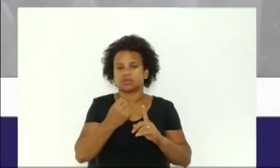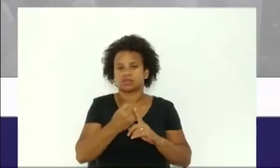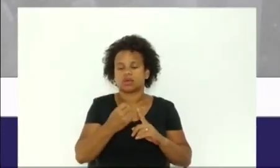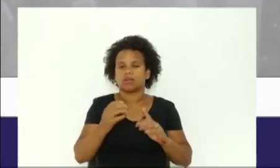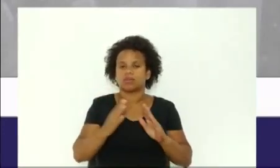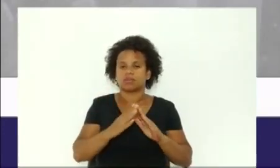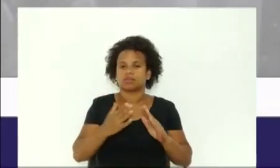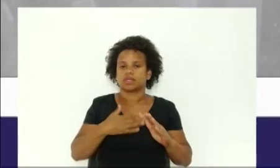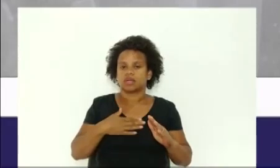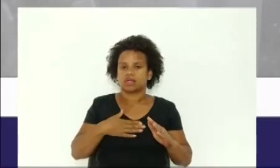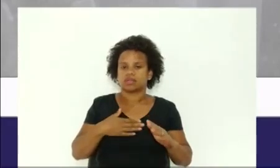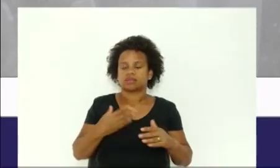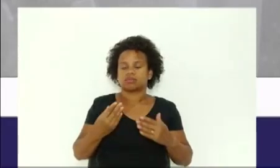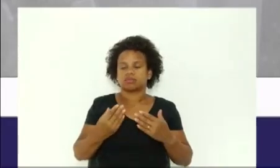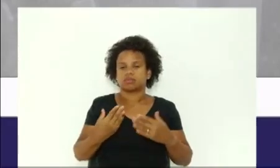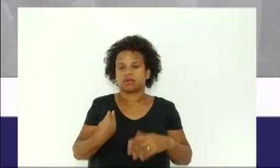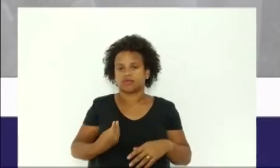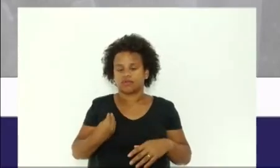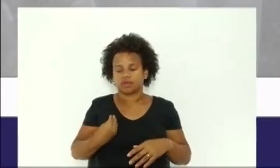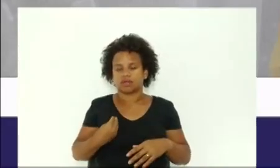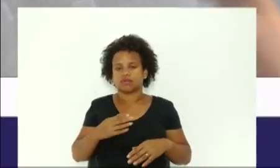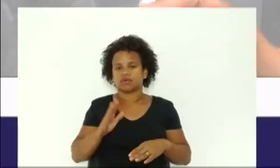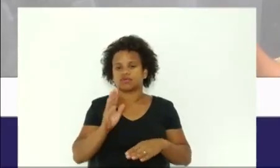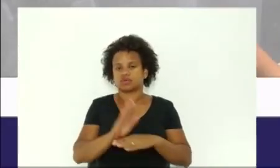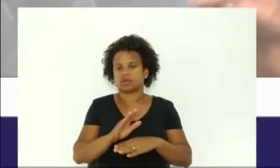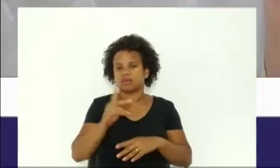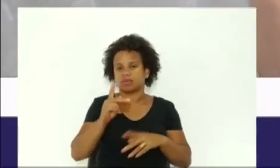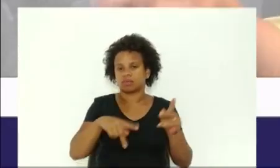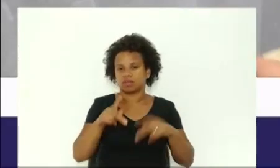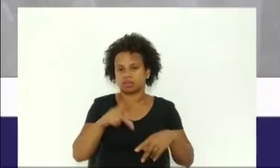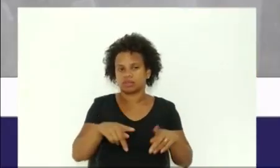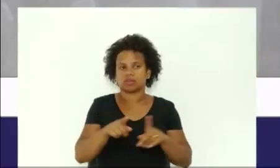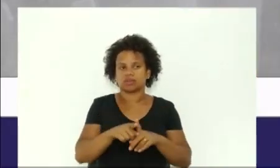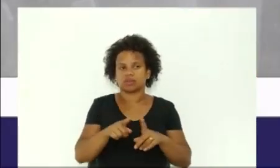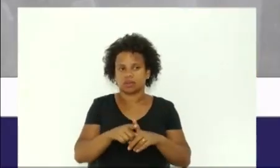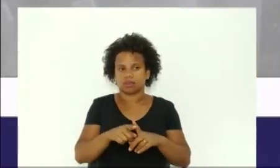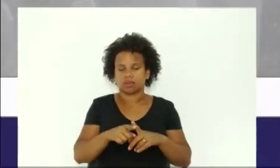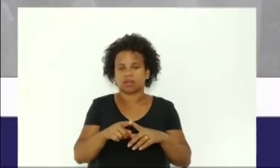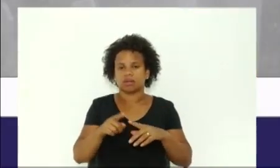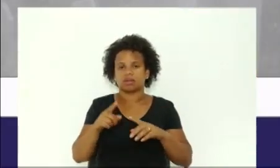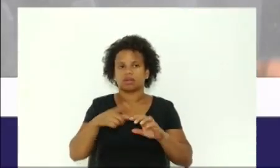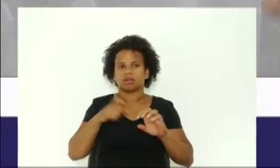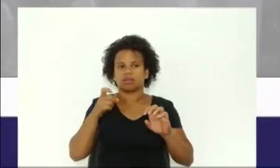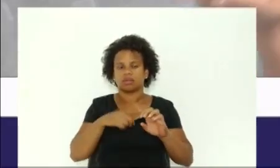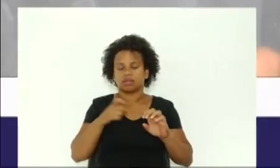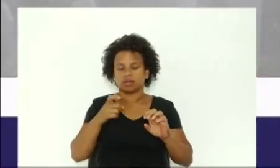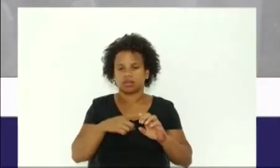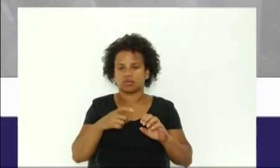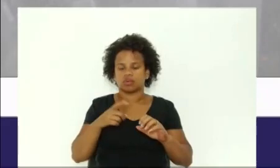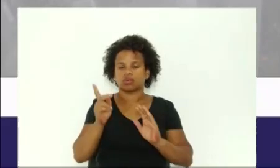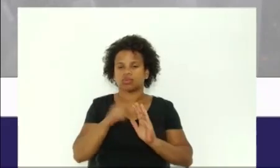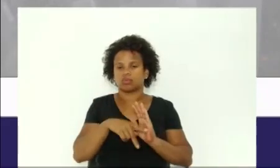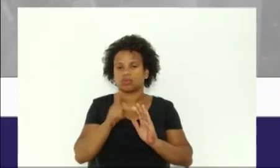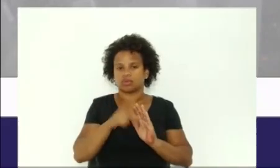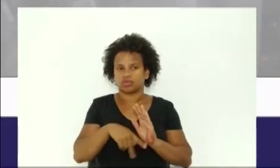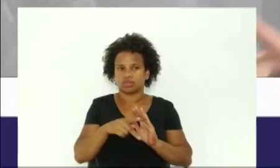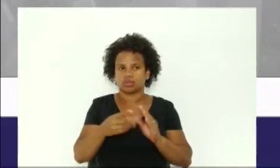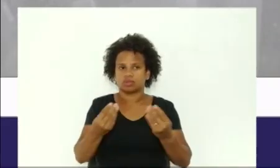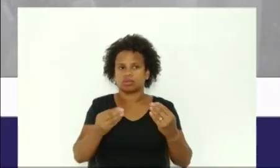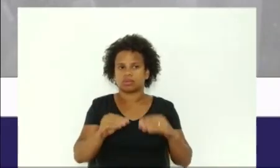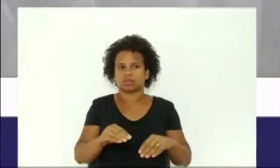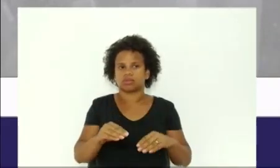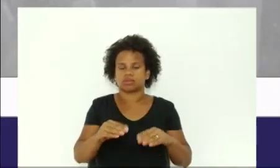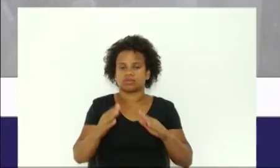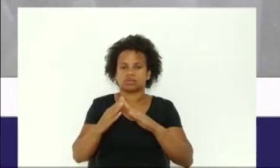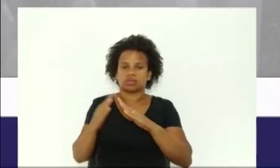quem beneficiará? Tanto a população como o empreendedor do projeto da implantação do loteamento, que também